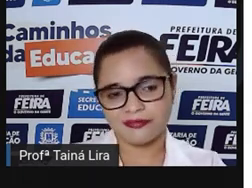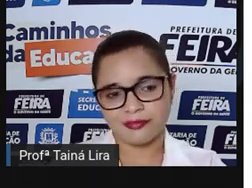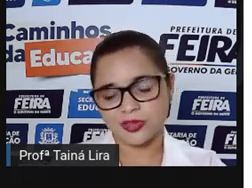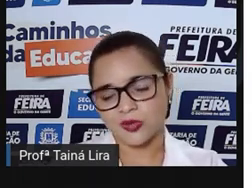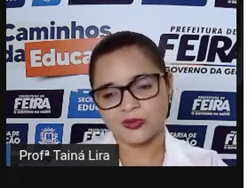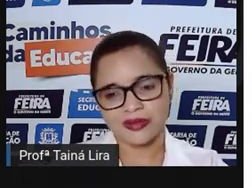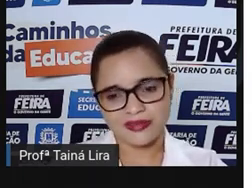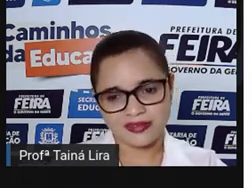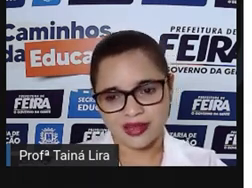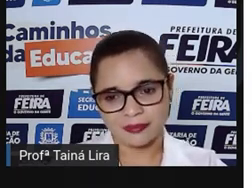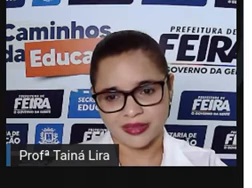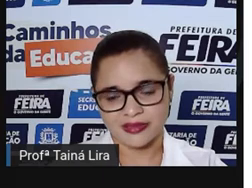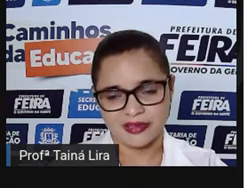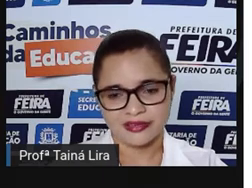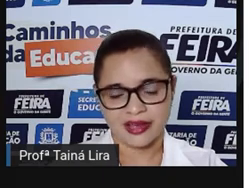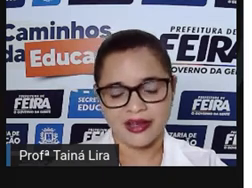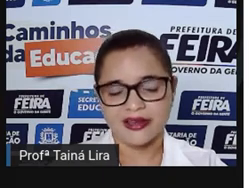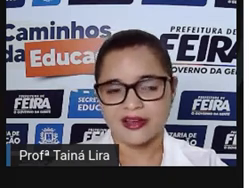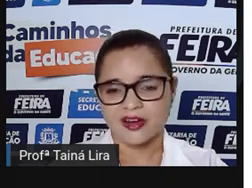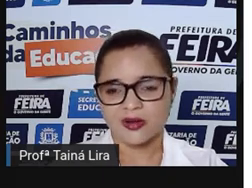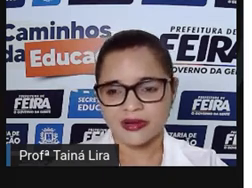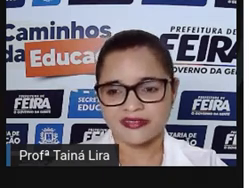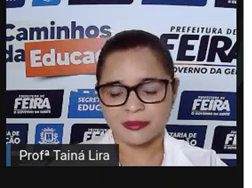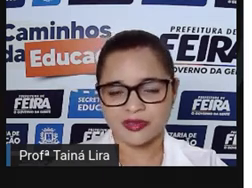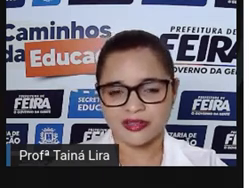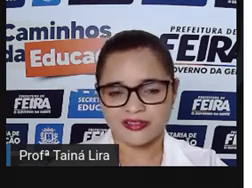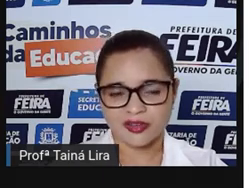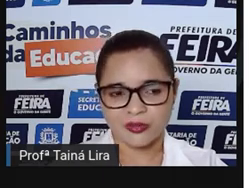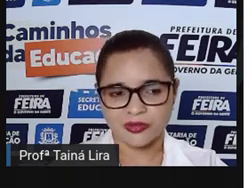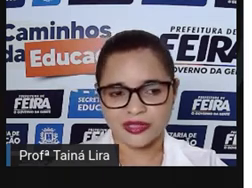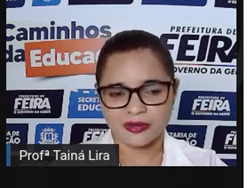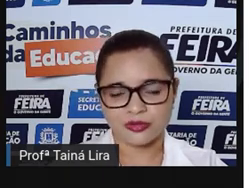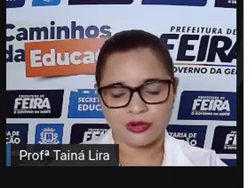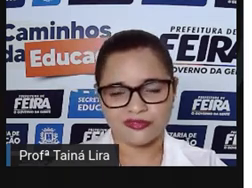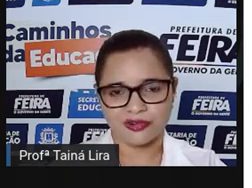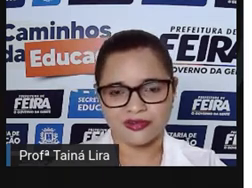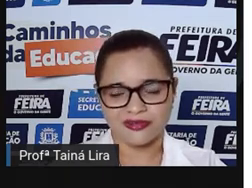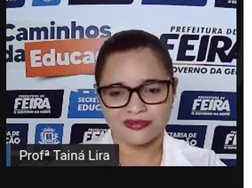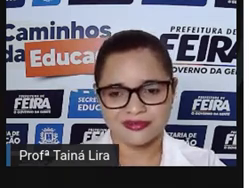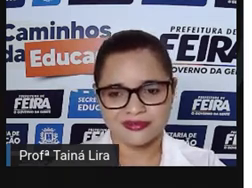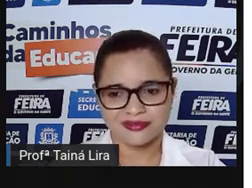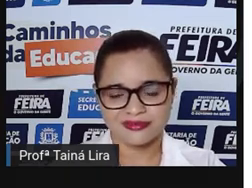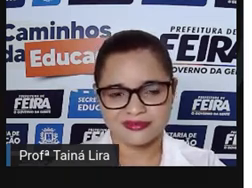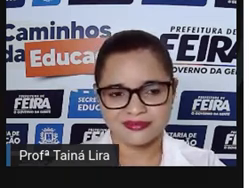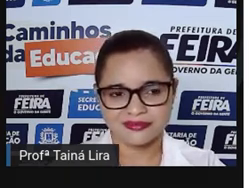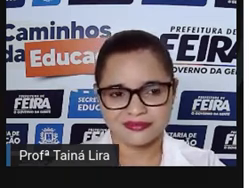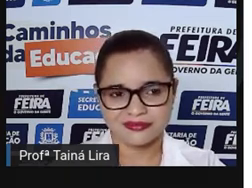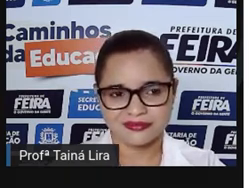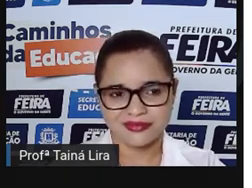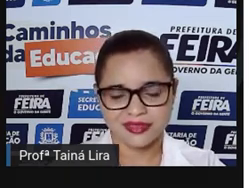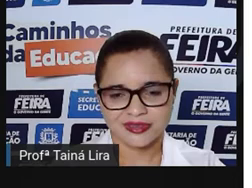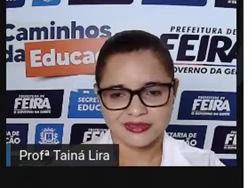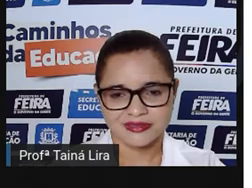internet, telefone ou WhatsApp, tá? Como é que você poderia se comunicar com sua avó?